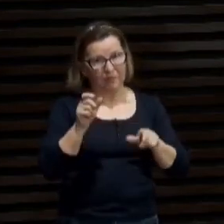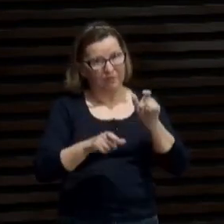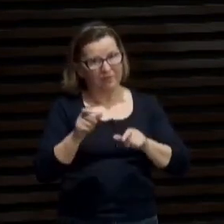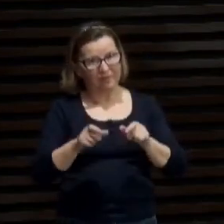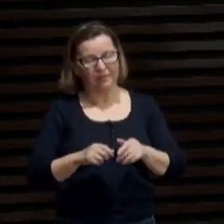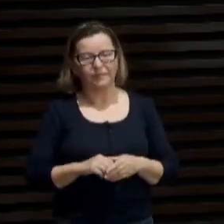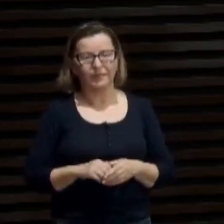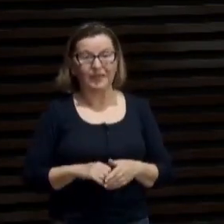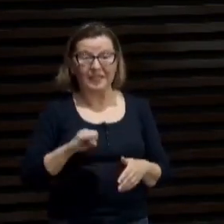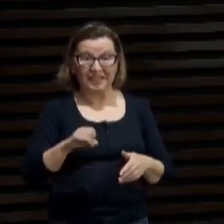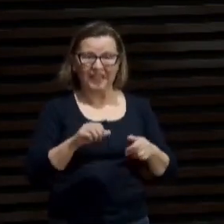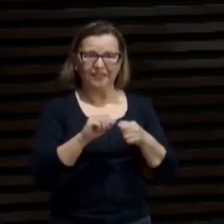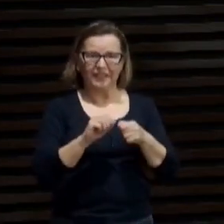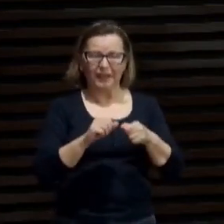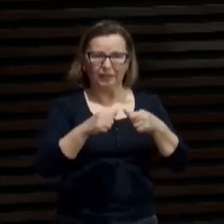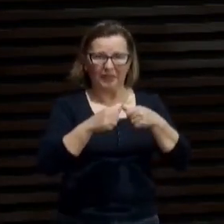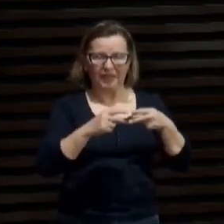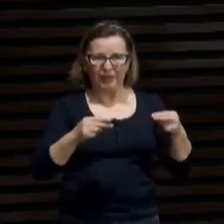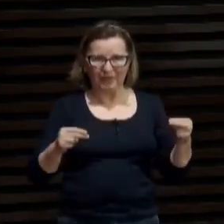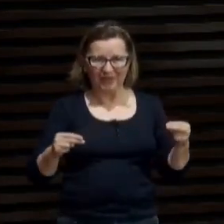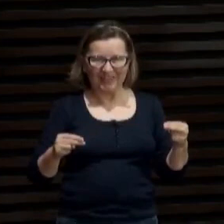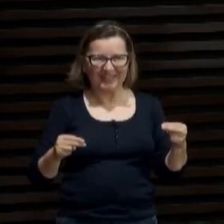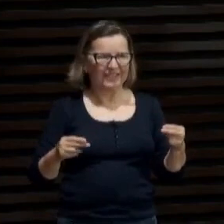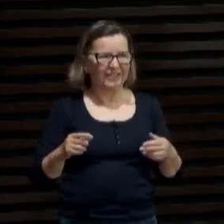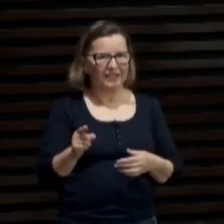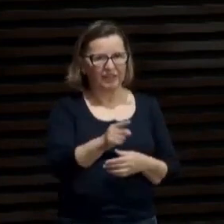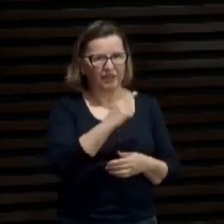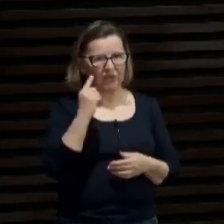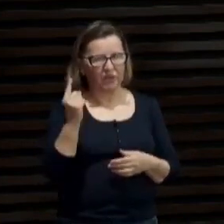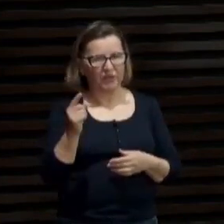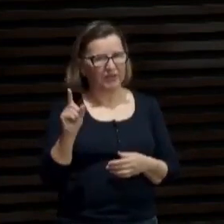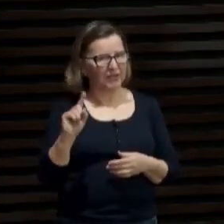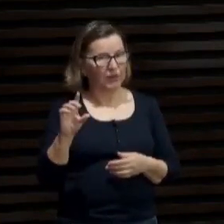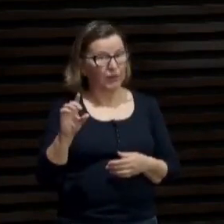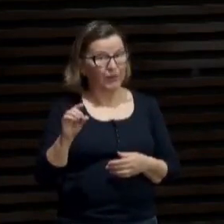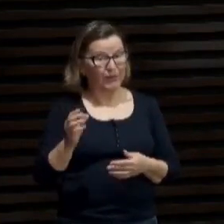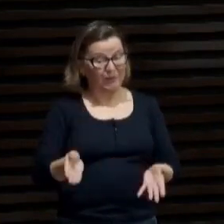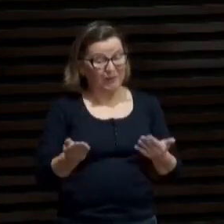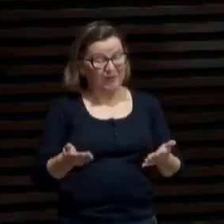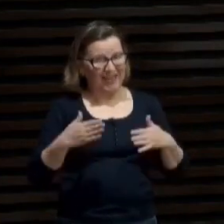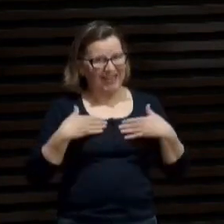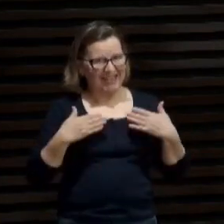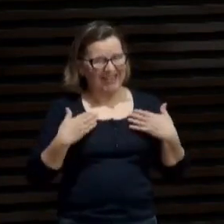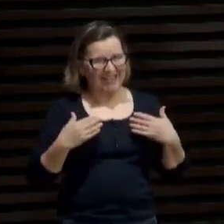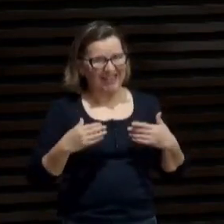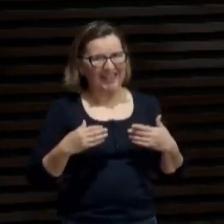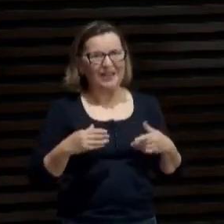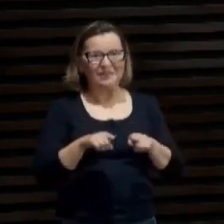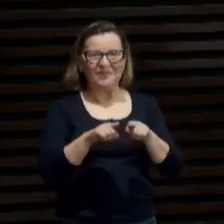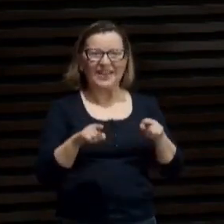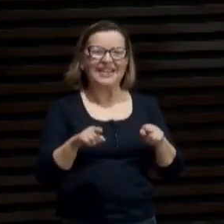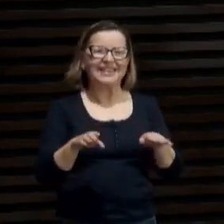Assim, se nós fizermos isso, nós iremos não apenas promover a alegria, mas também nós seremos beneficiários